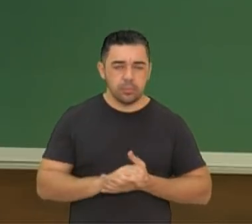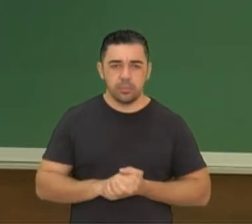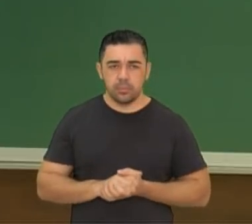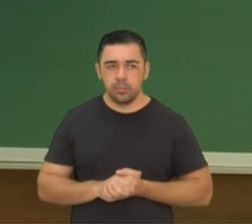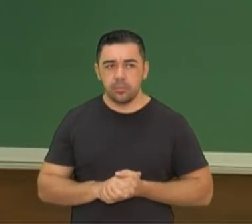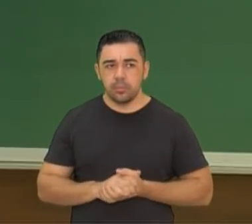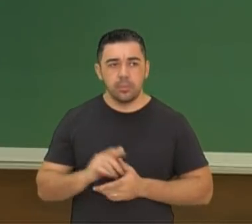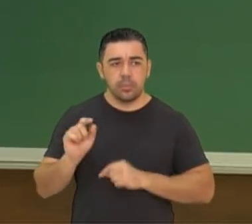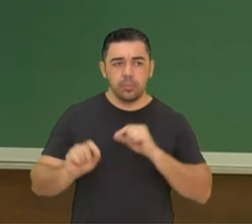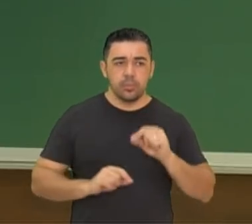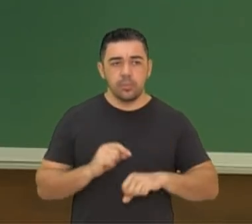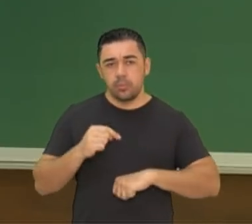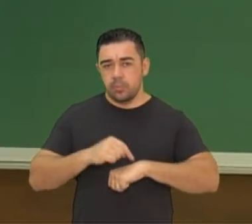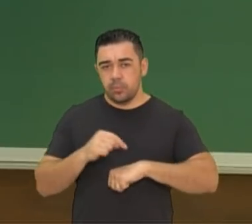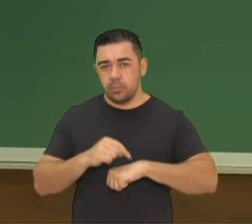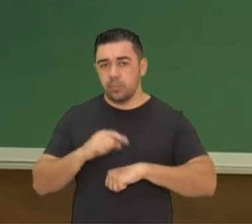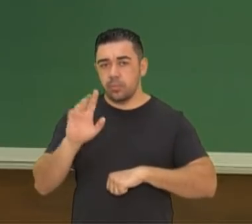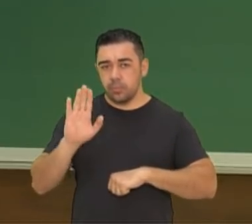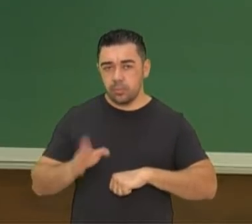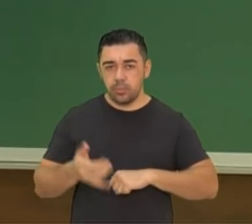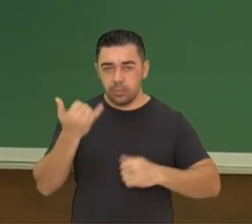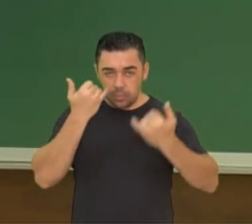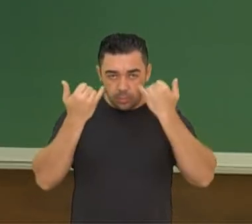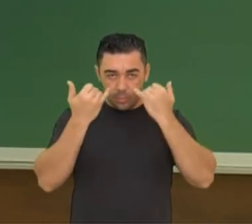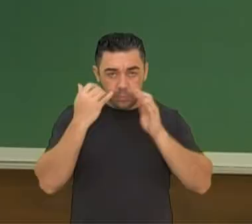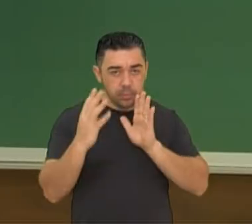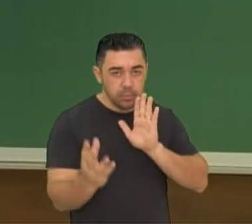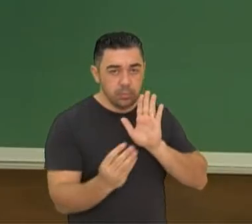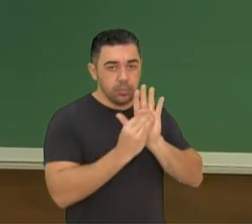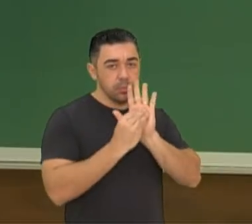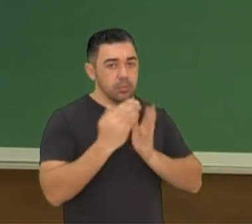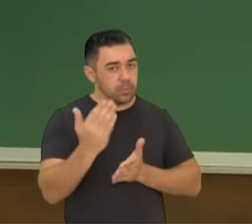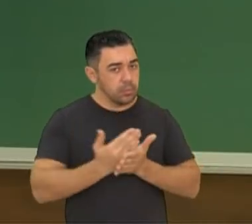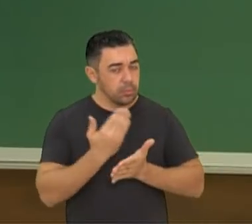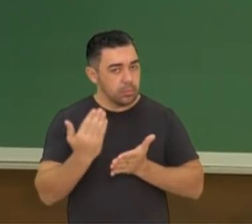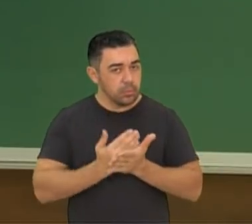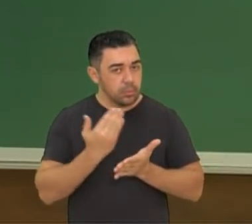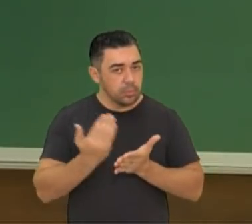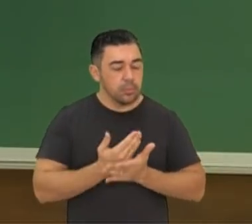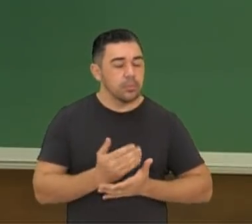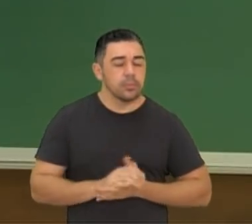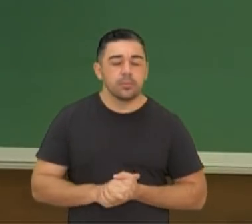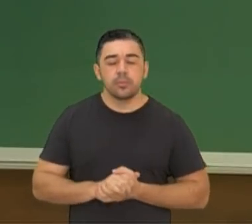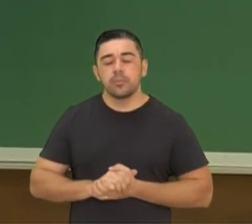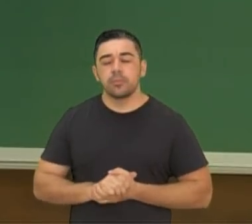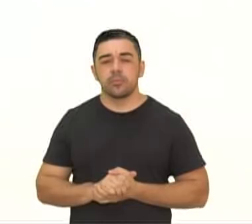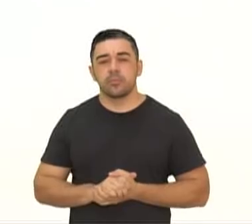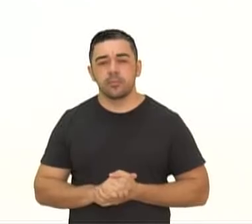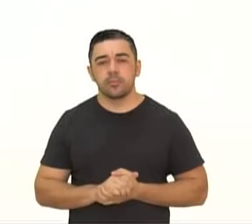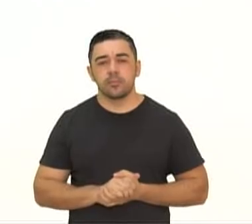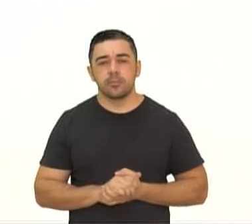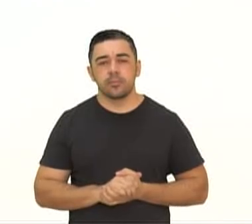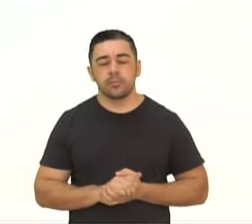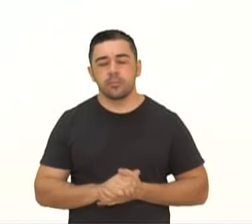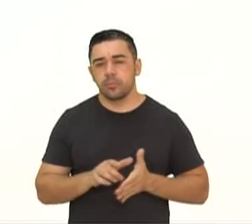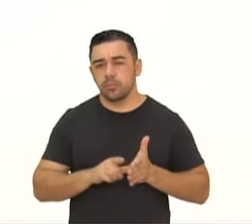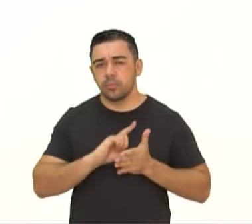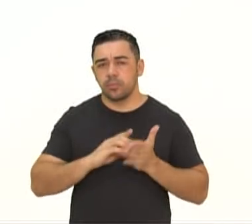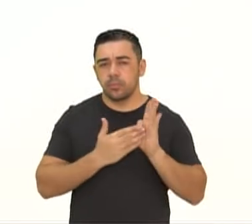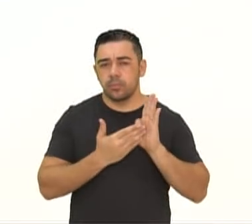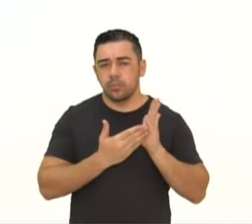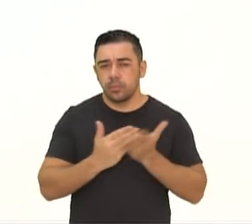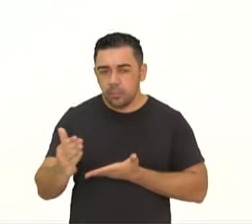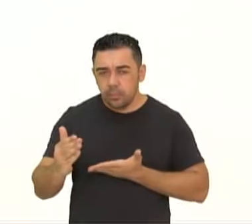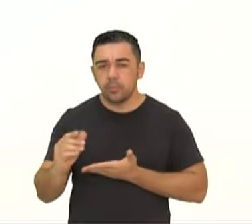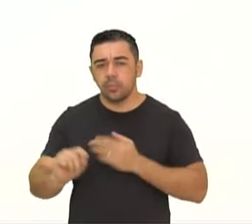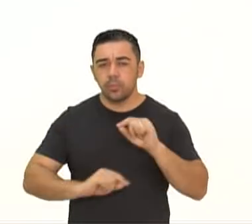Então agora é aquele momento já com informação importante para você ter no seu caderno, tá? Então preste atenção. Nós vamos, antes de começar, falar